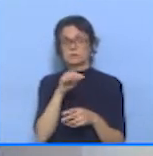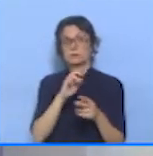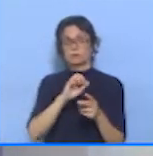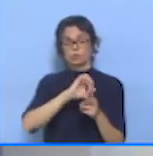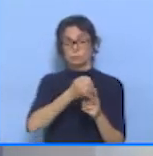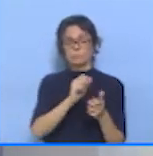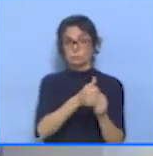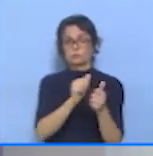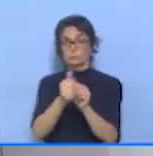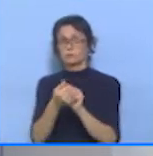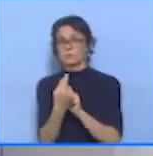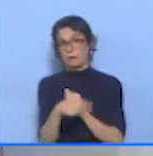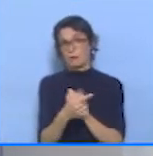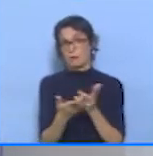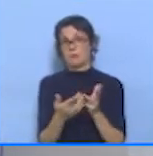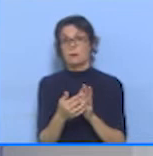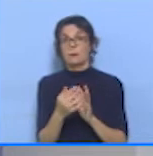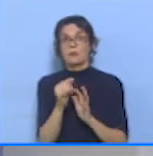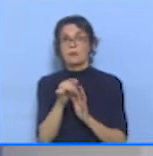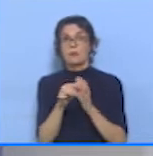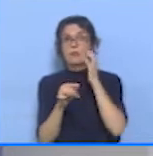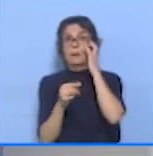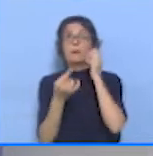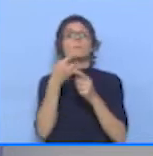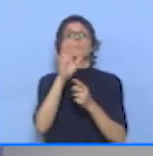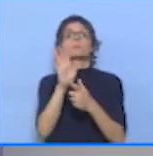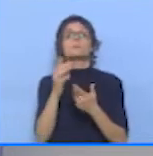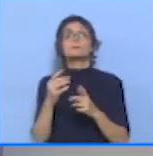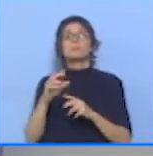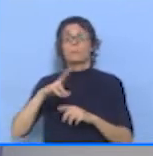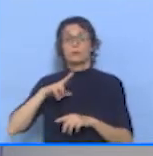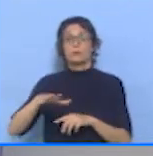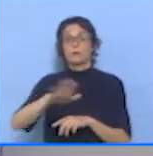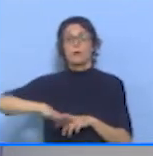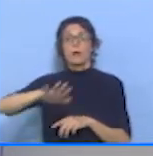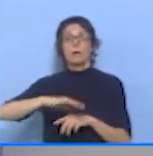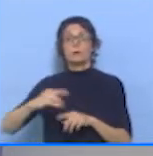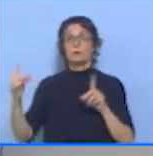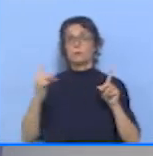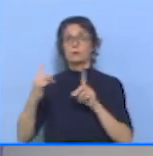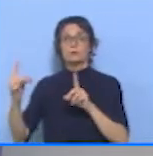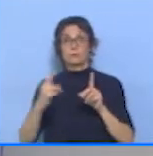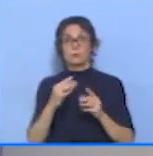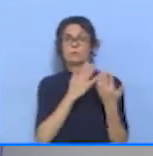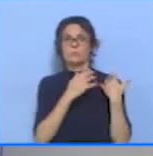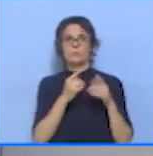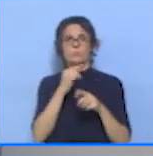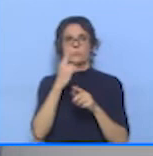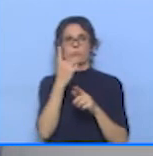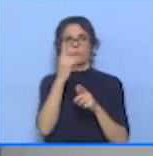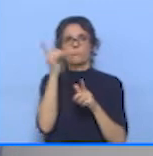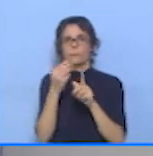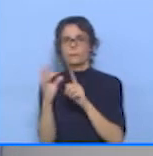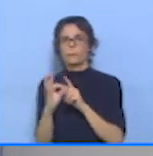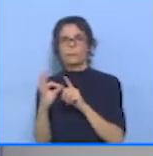para o caso português, claramente os transportes são responsáveis por 1/4 das emissões, e isto sem olharmos, por exemplo,